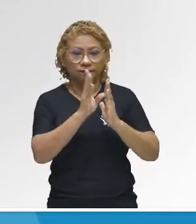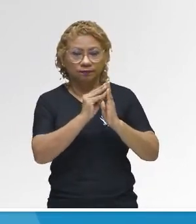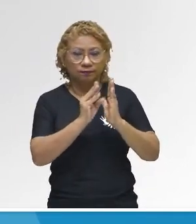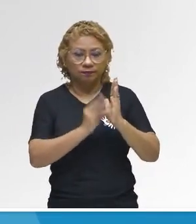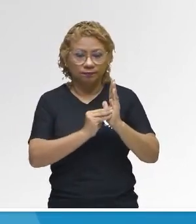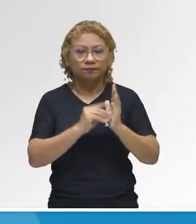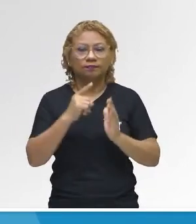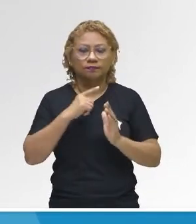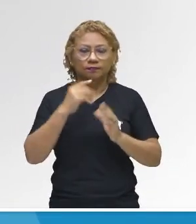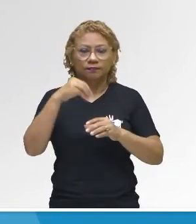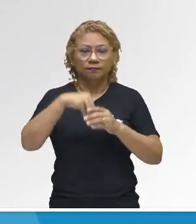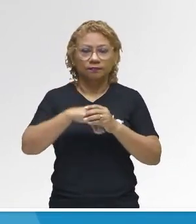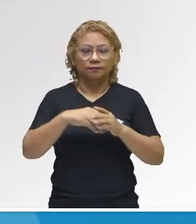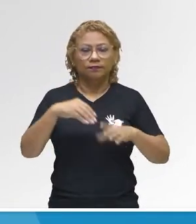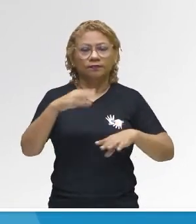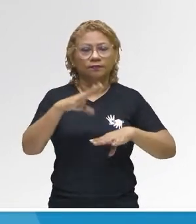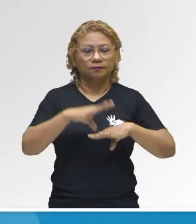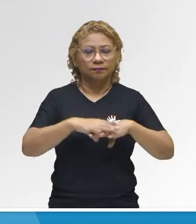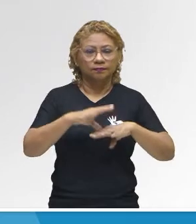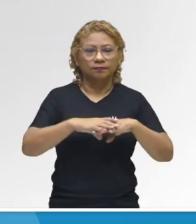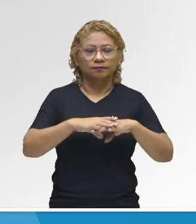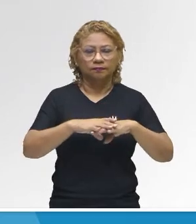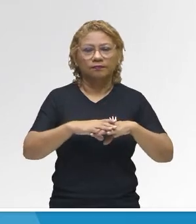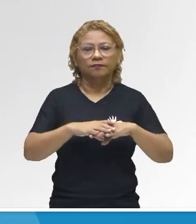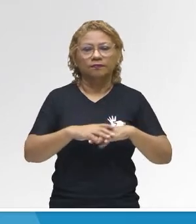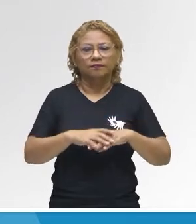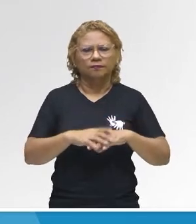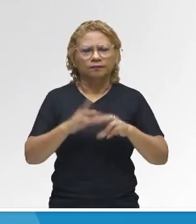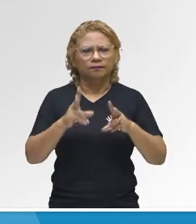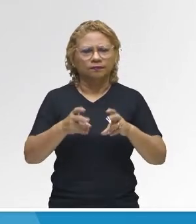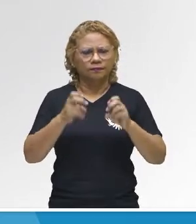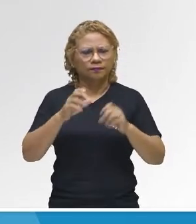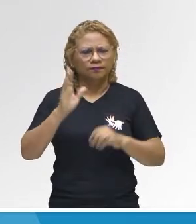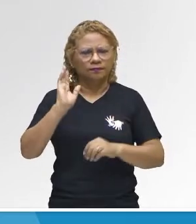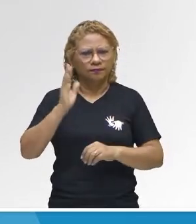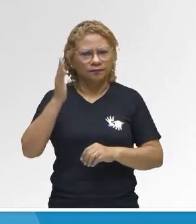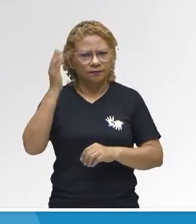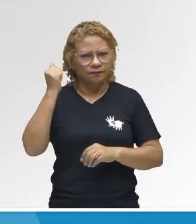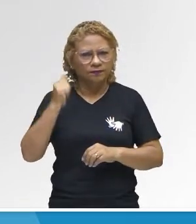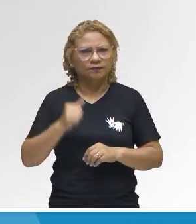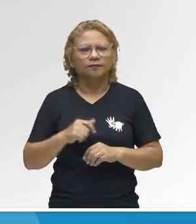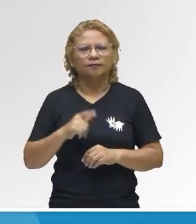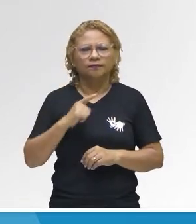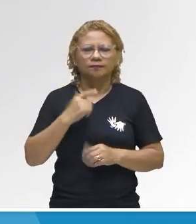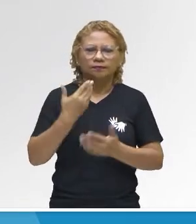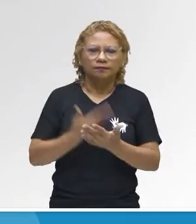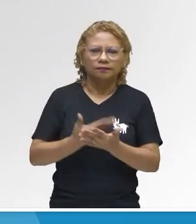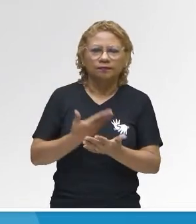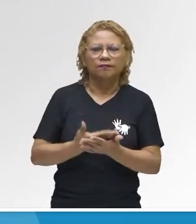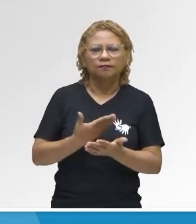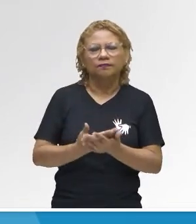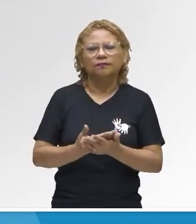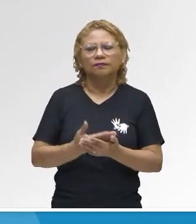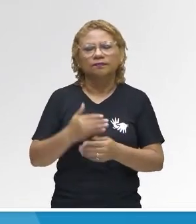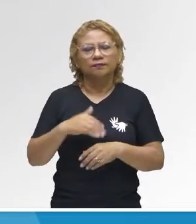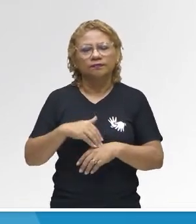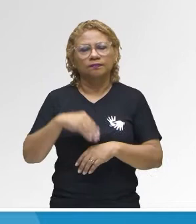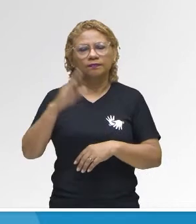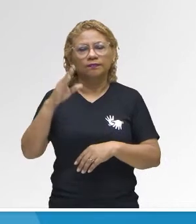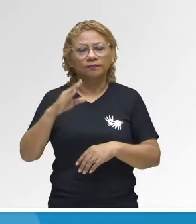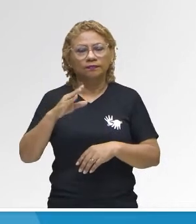geometria espacial, nós já temos conhecimento sobre a geometria plana. Agora a gente vai estudar um pouquinho sobre a